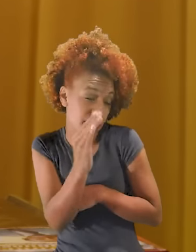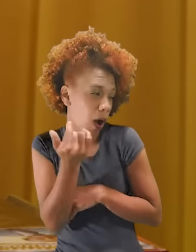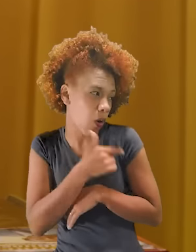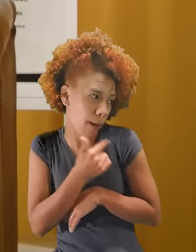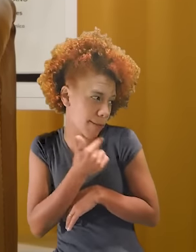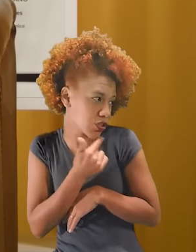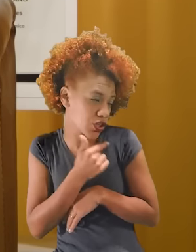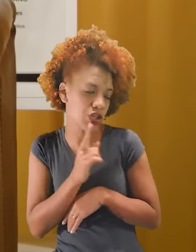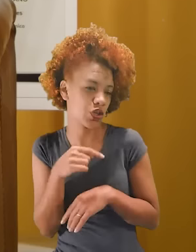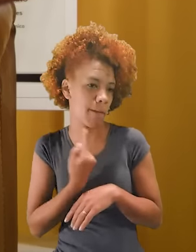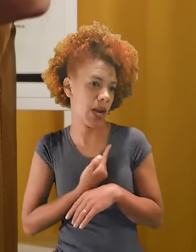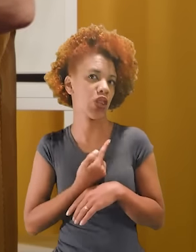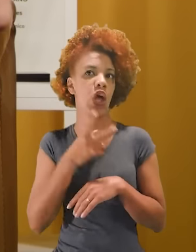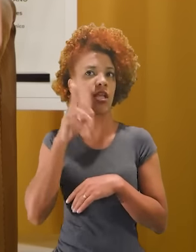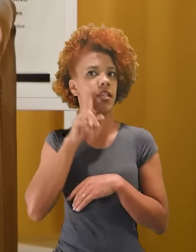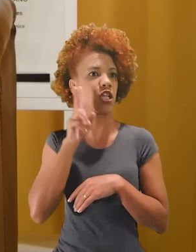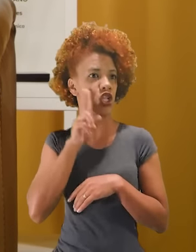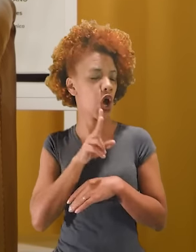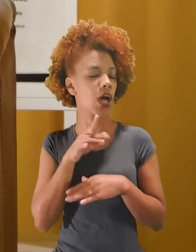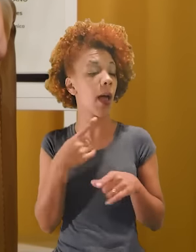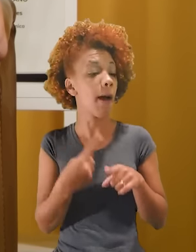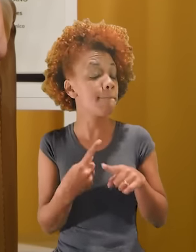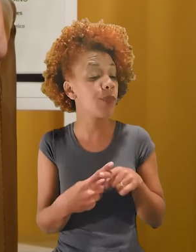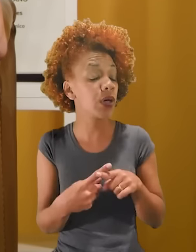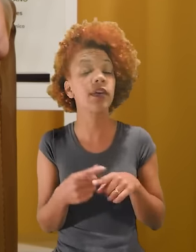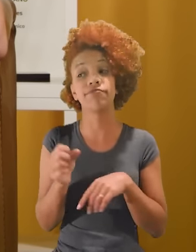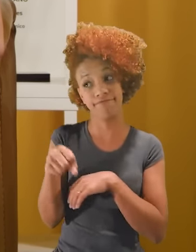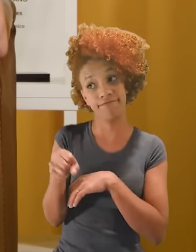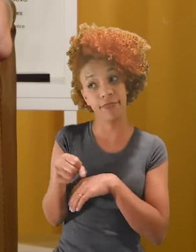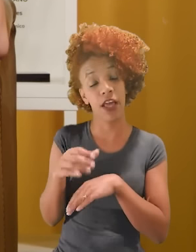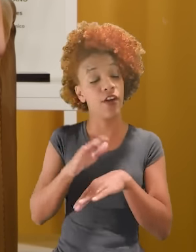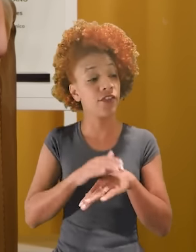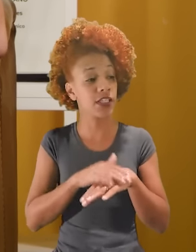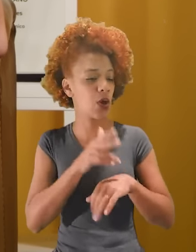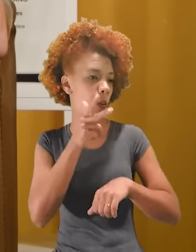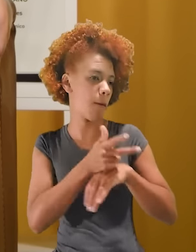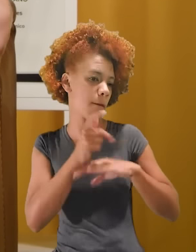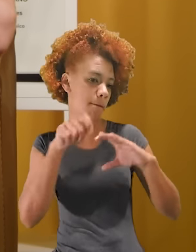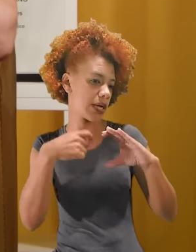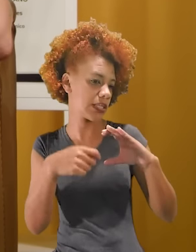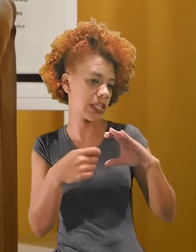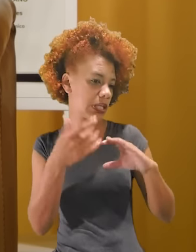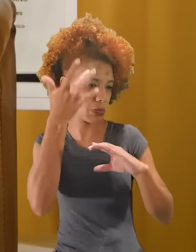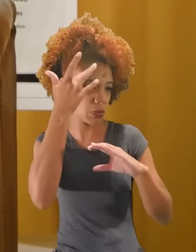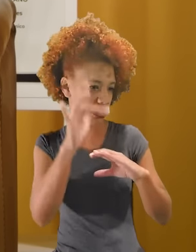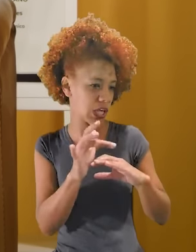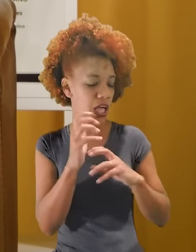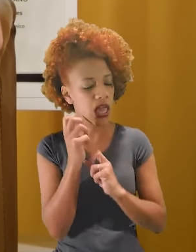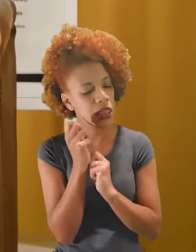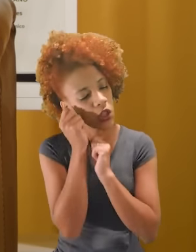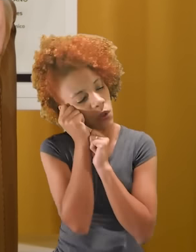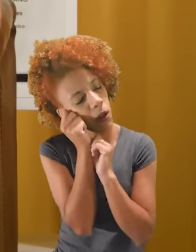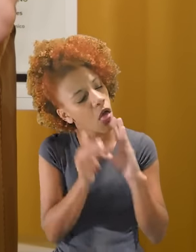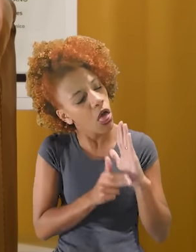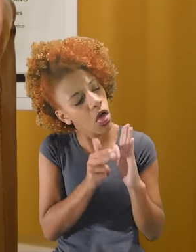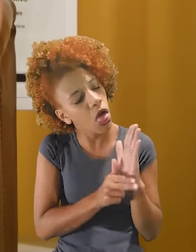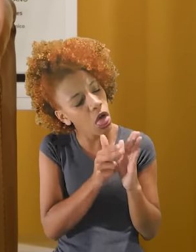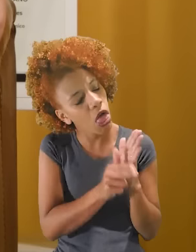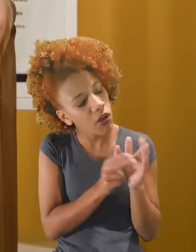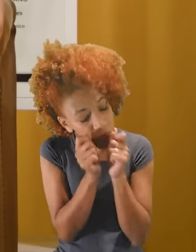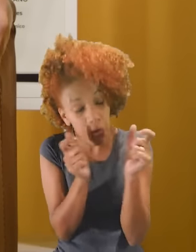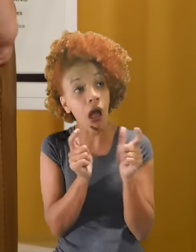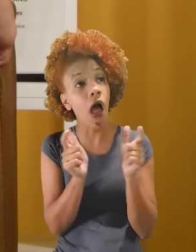também. Da nossa geração, não, da história. Antes da história. Porque o Buster Keaton, ele fazia uma cena que tinha que, sei lá... tá dormindo no trilho e o trem vai